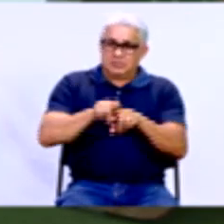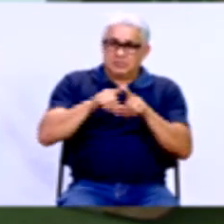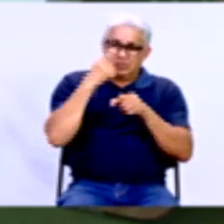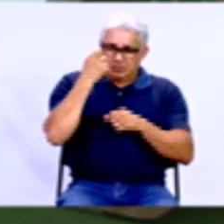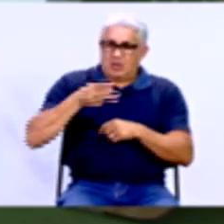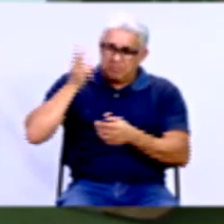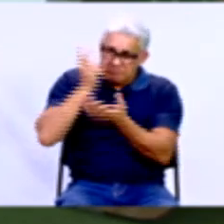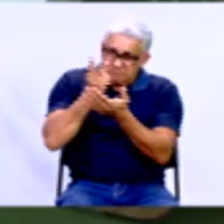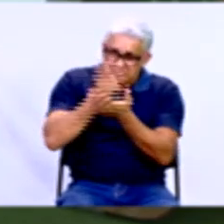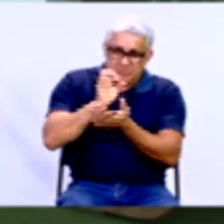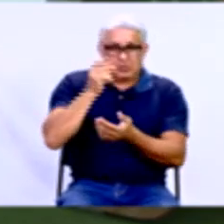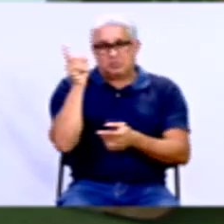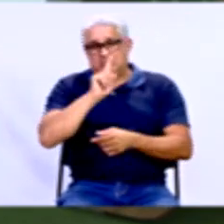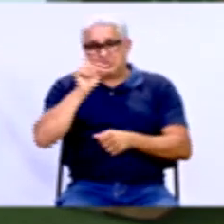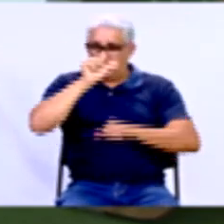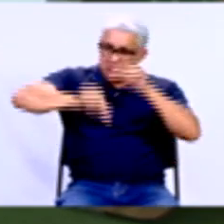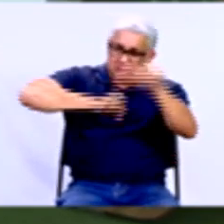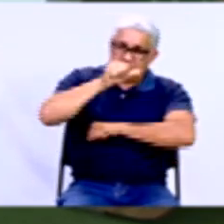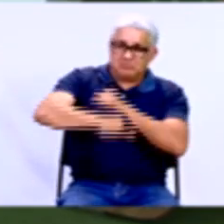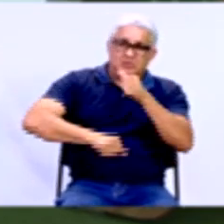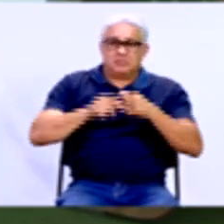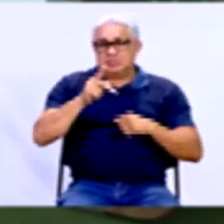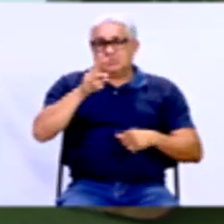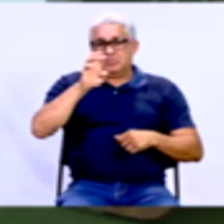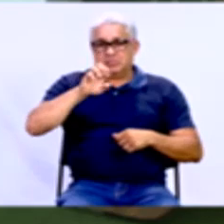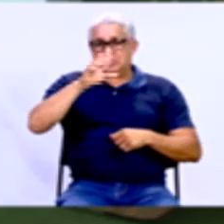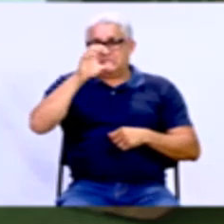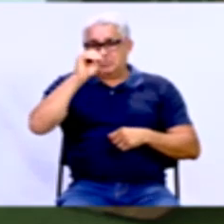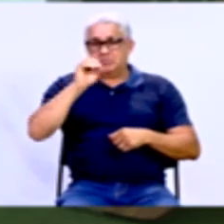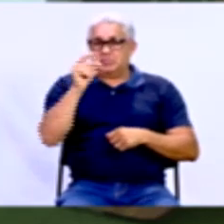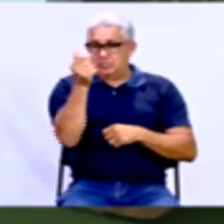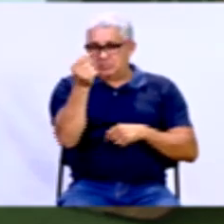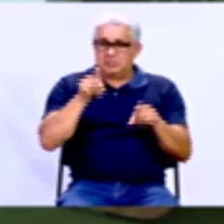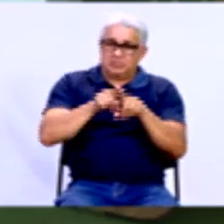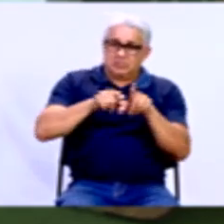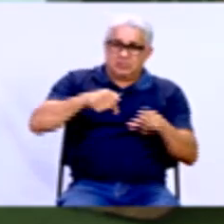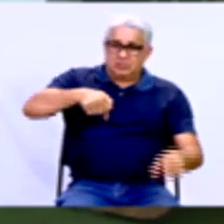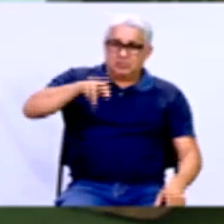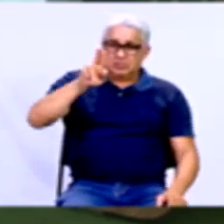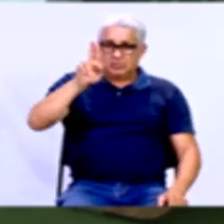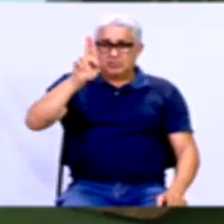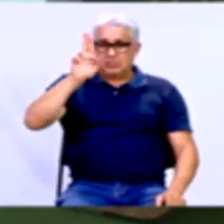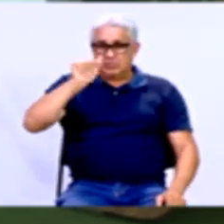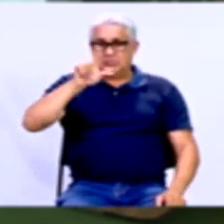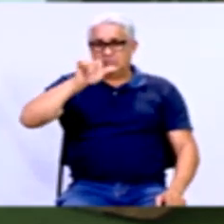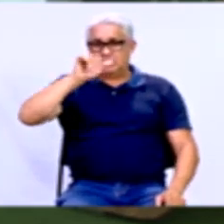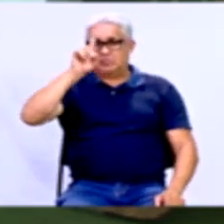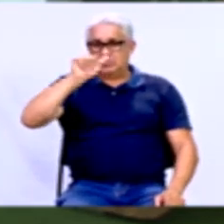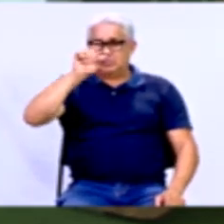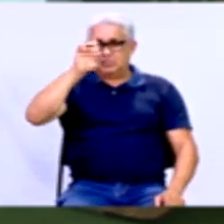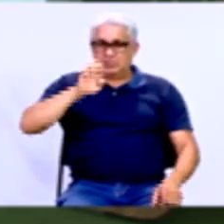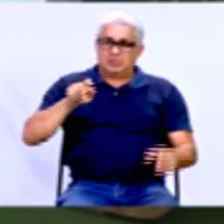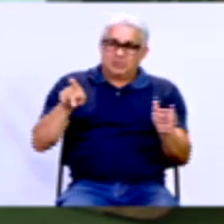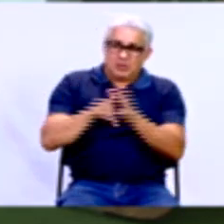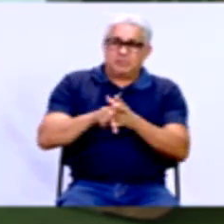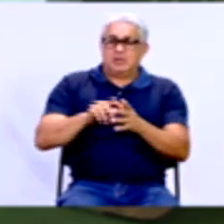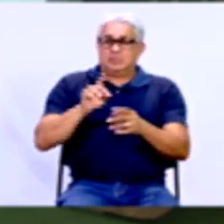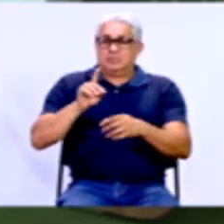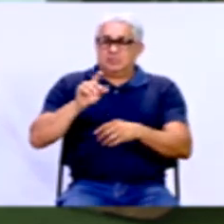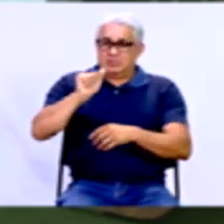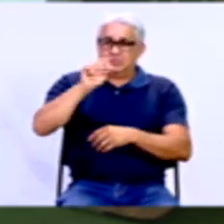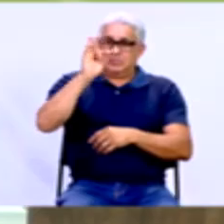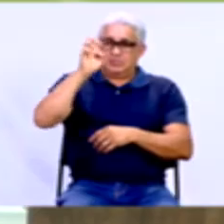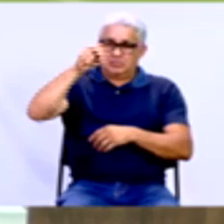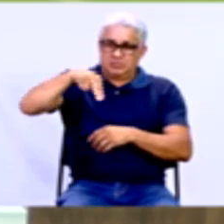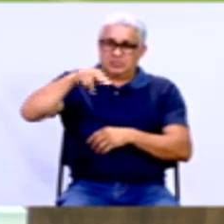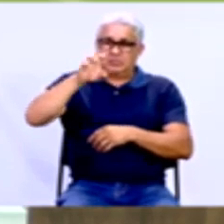daquela forma ou não. Isso diz respeito a preço, isso diz respeito à qualidade do atendimento, isso diz respeito ao quanto o cliente gostaria